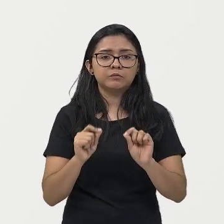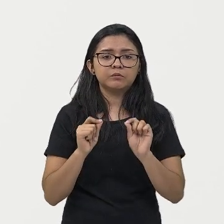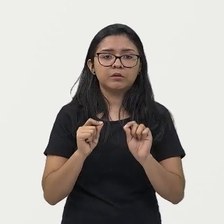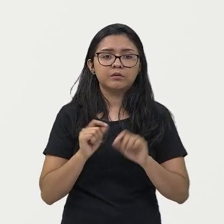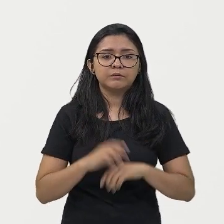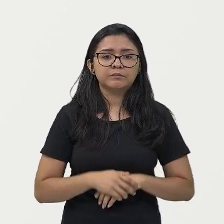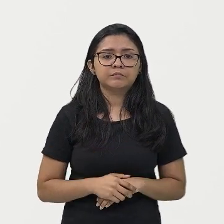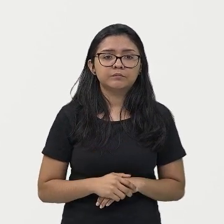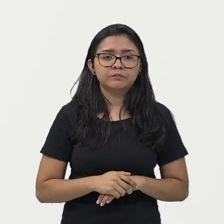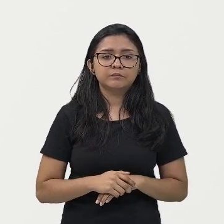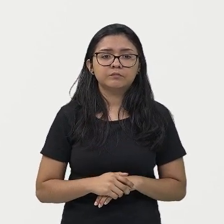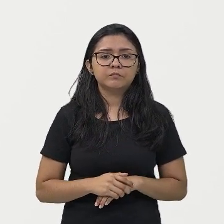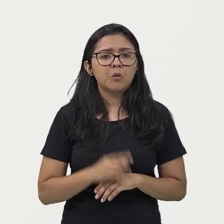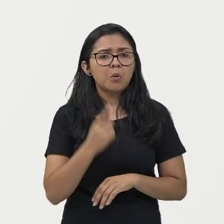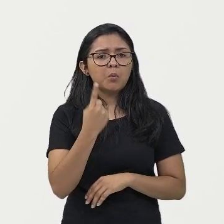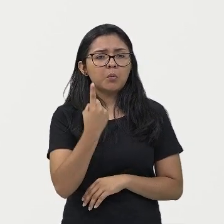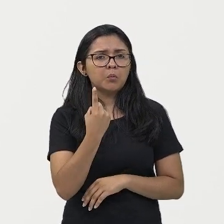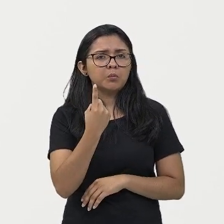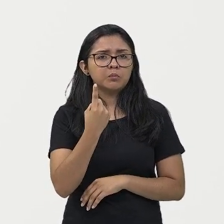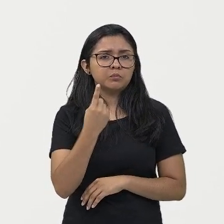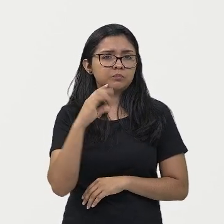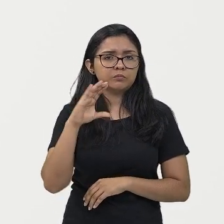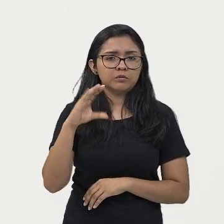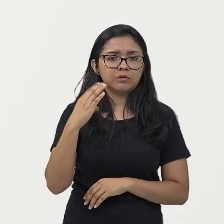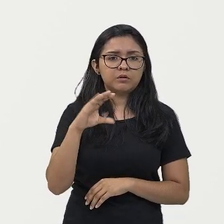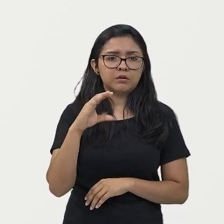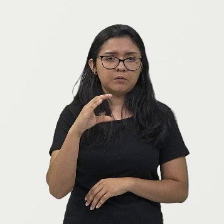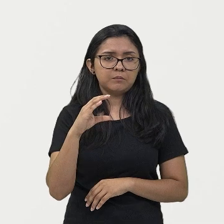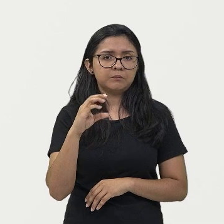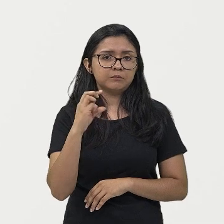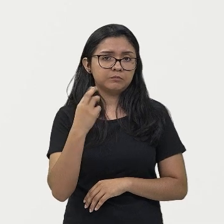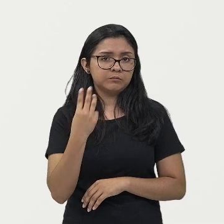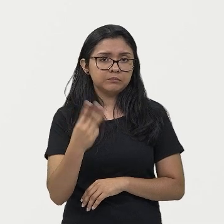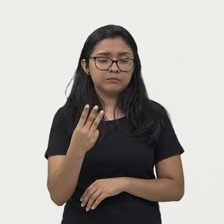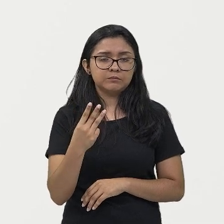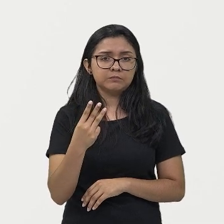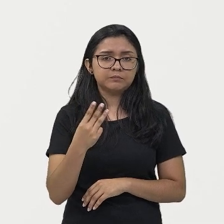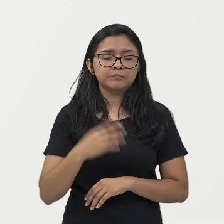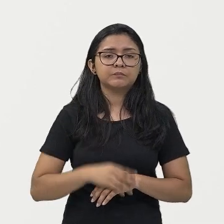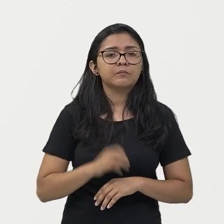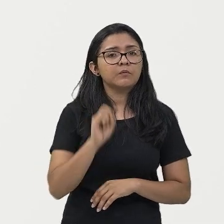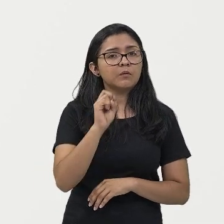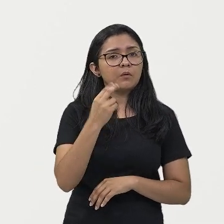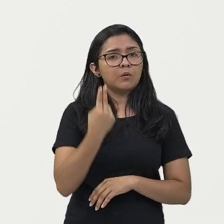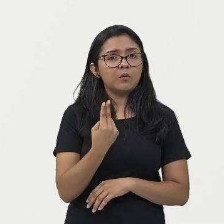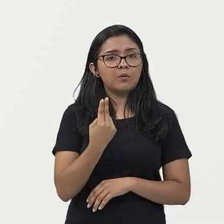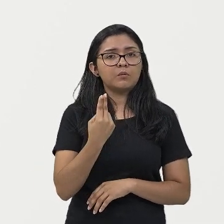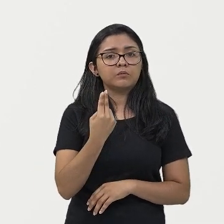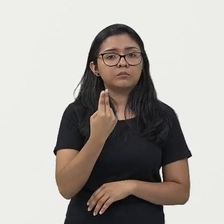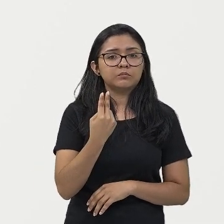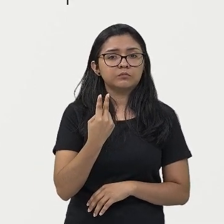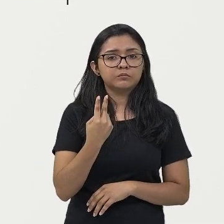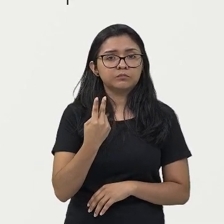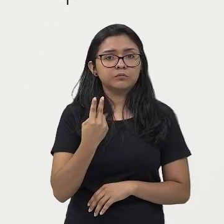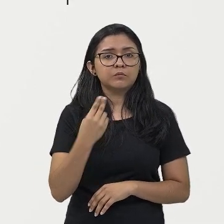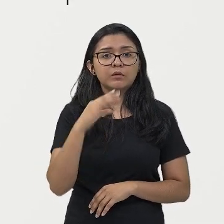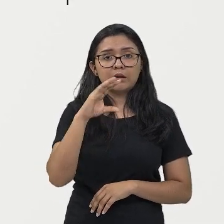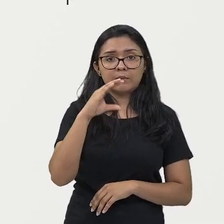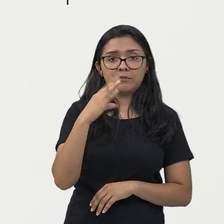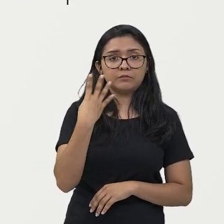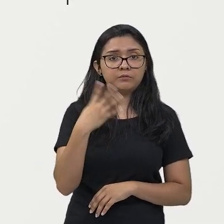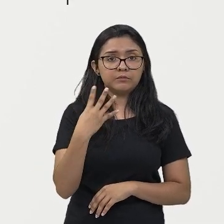menos um carbono terciário ou um